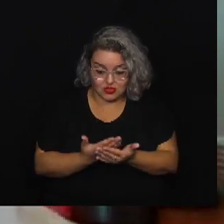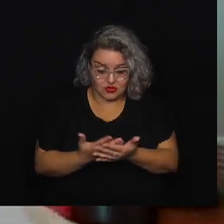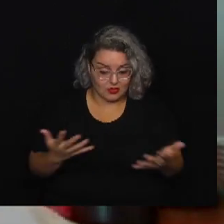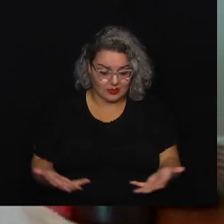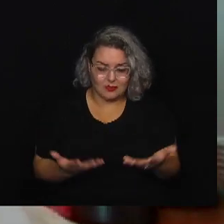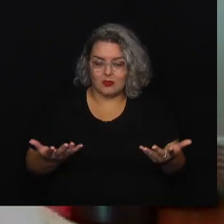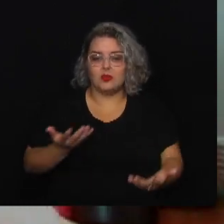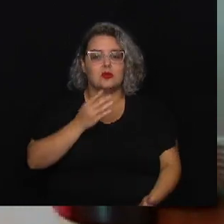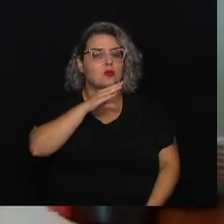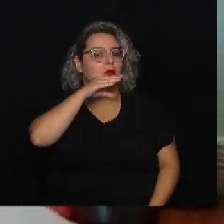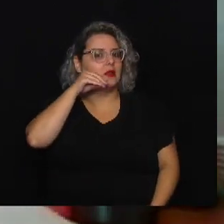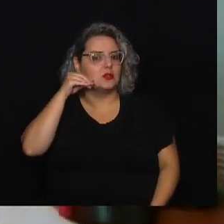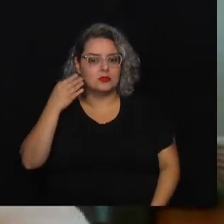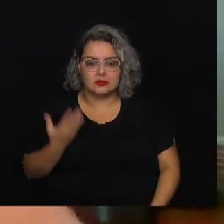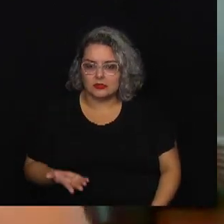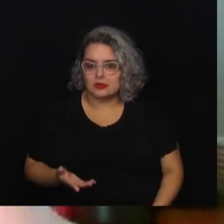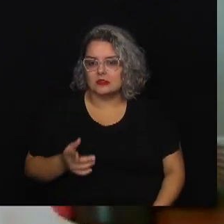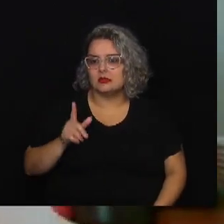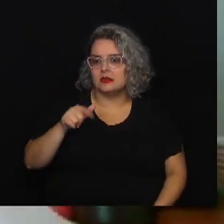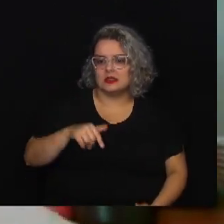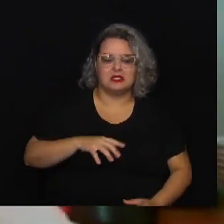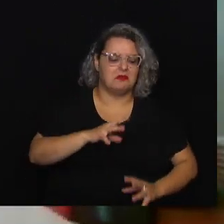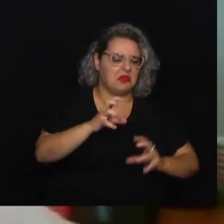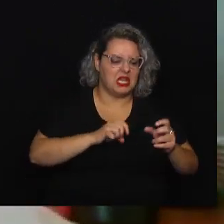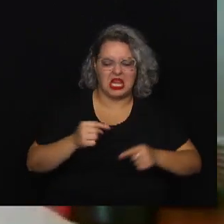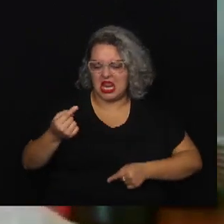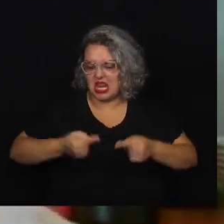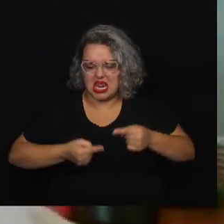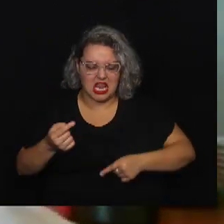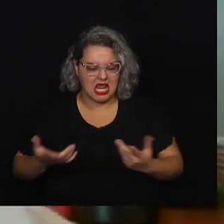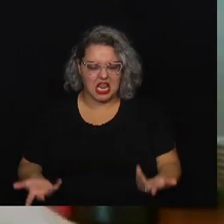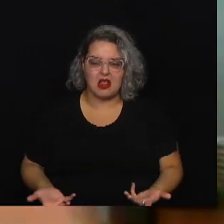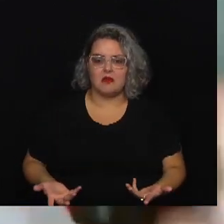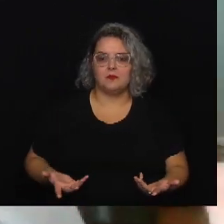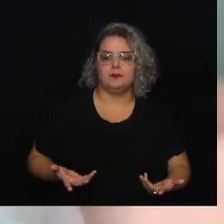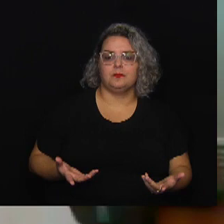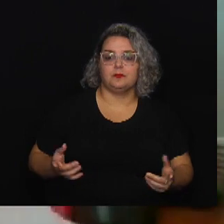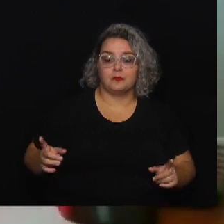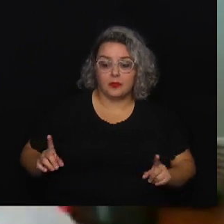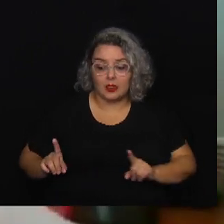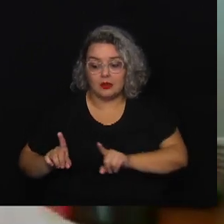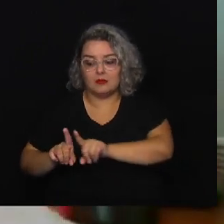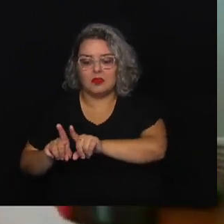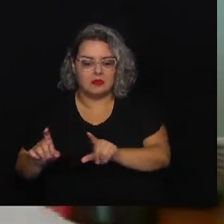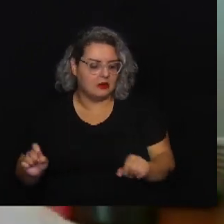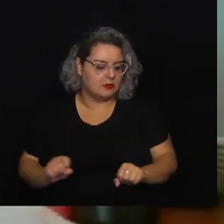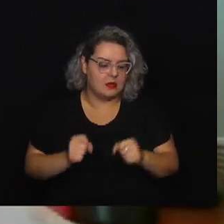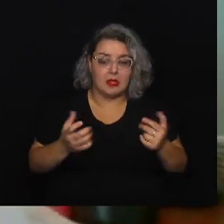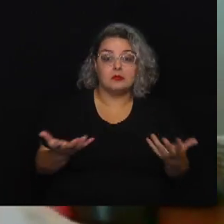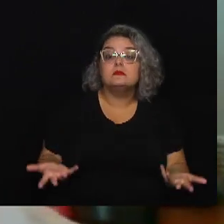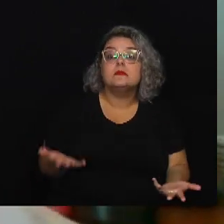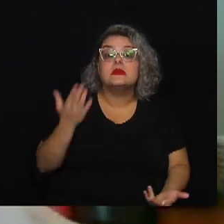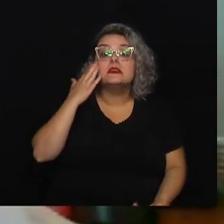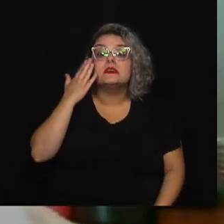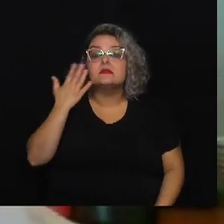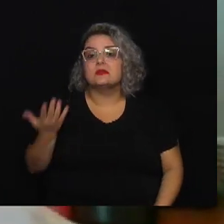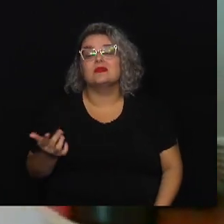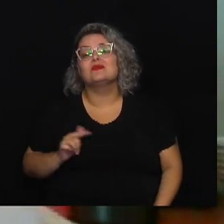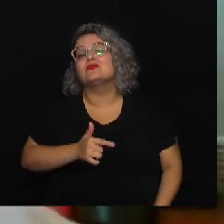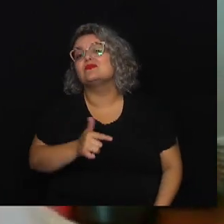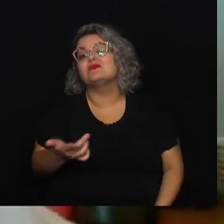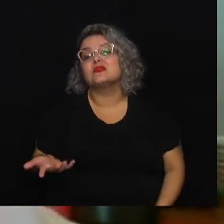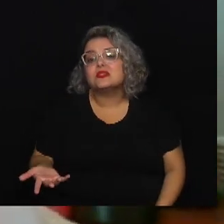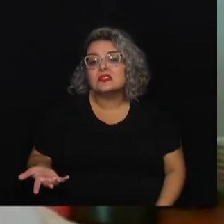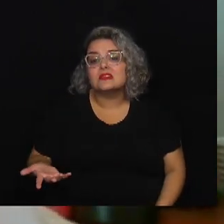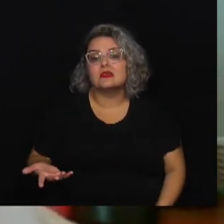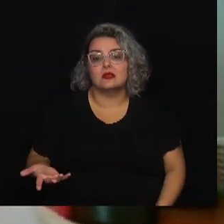adolescente, que brigar, é discutir, é saber se aliar um para se rebelar contra outros, isso não tinha, né? sim. Muitas